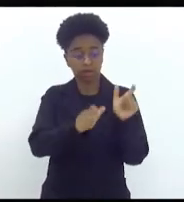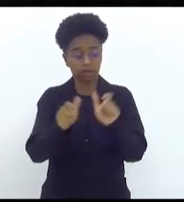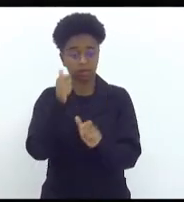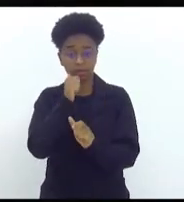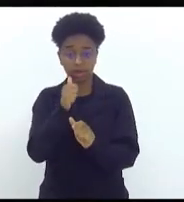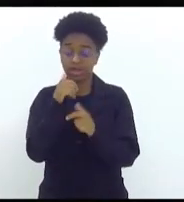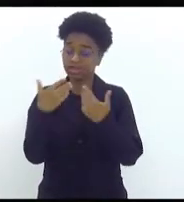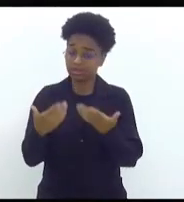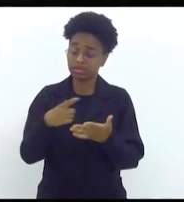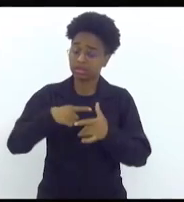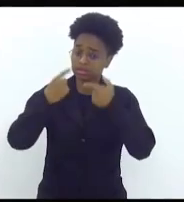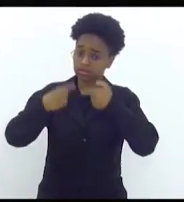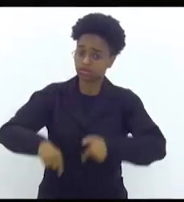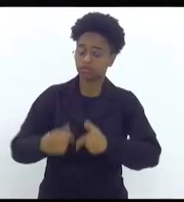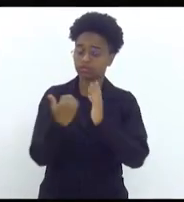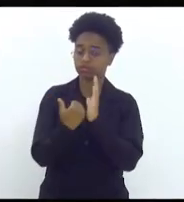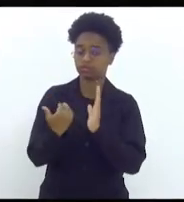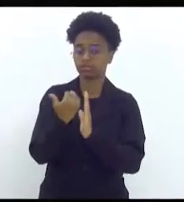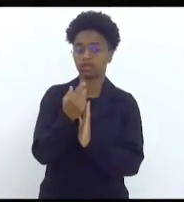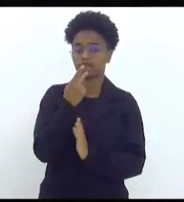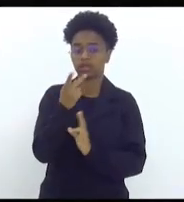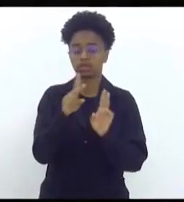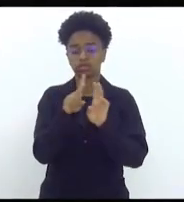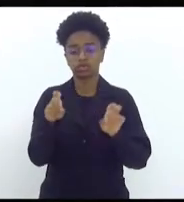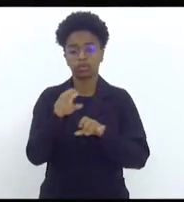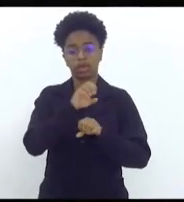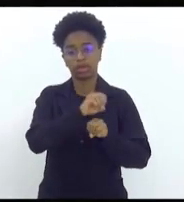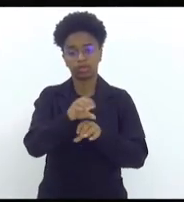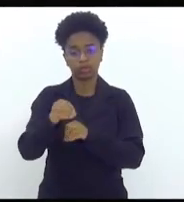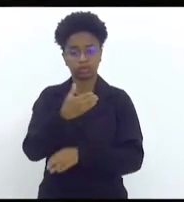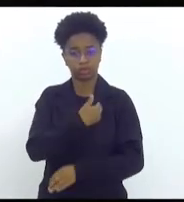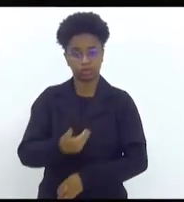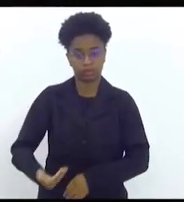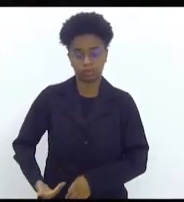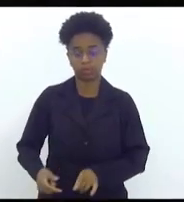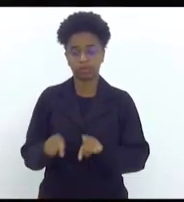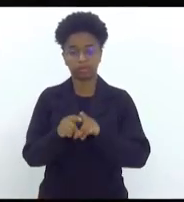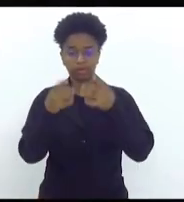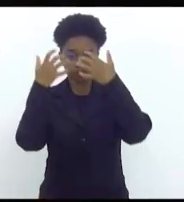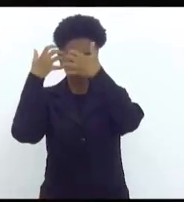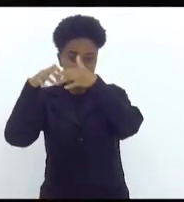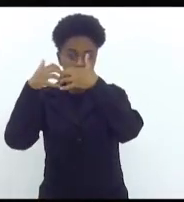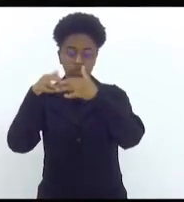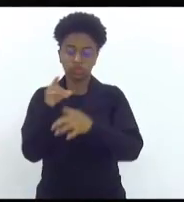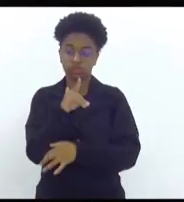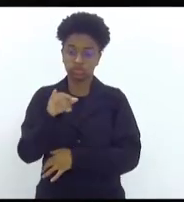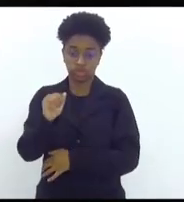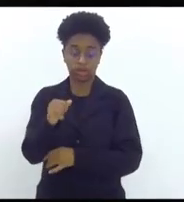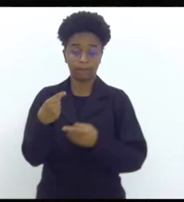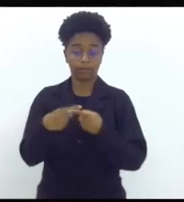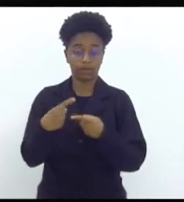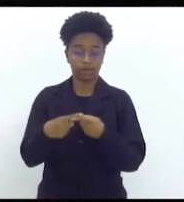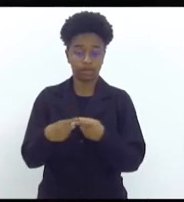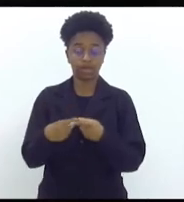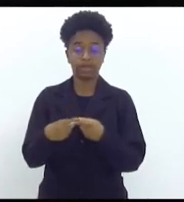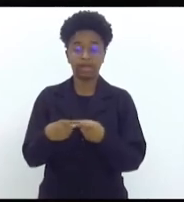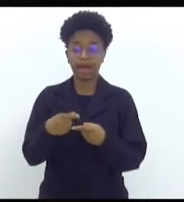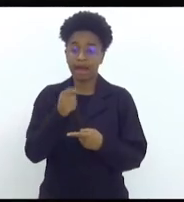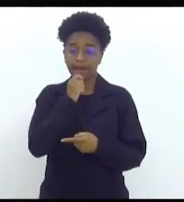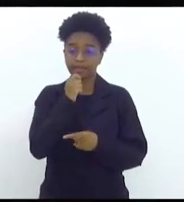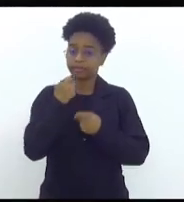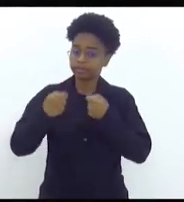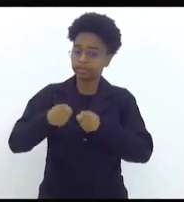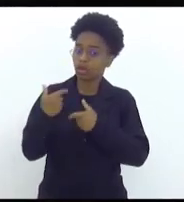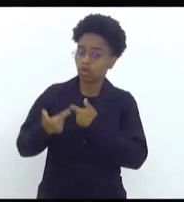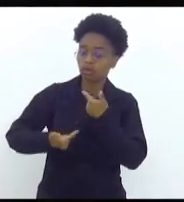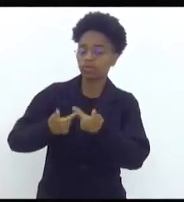há um desafio enorme de falar sobre a educação pública e refletir nessa data pois ainda há muito que lutar